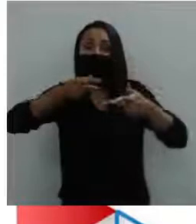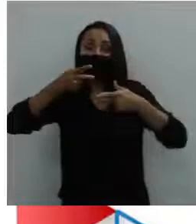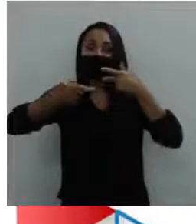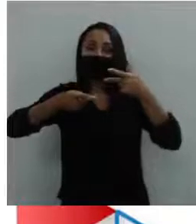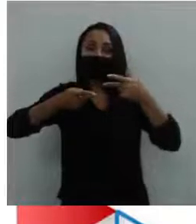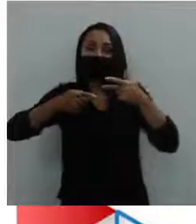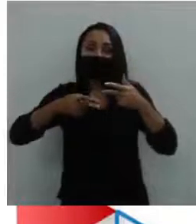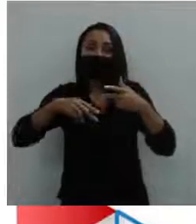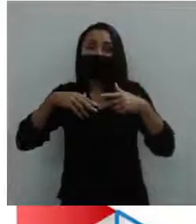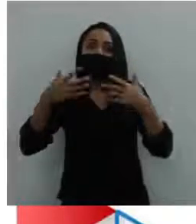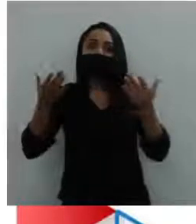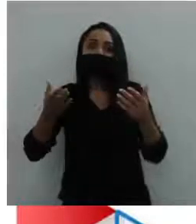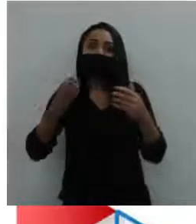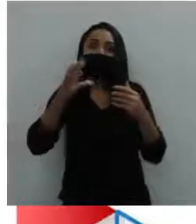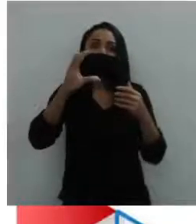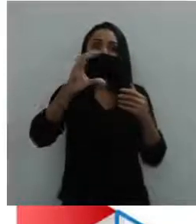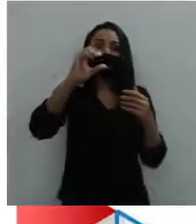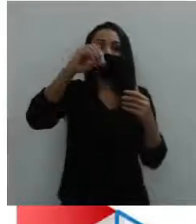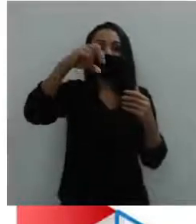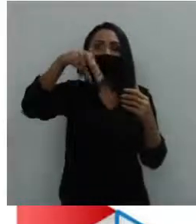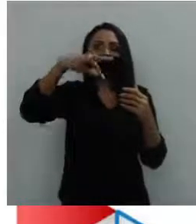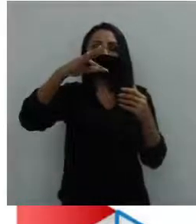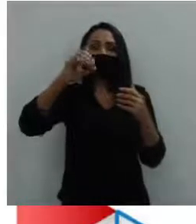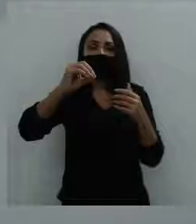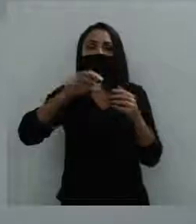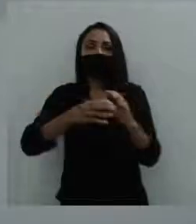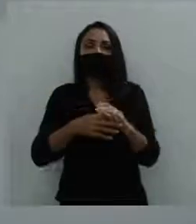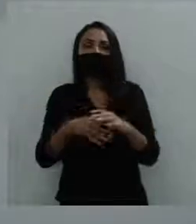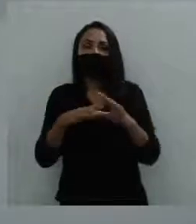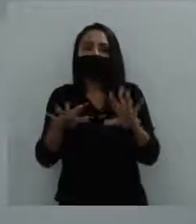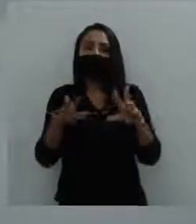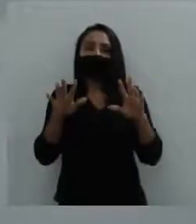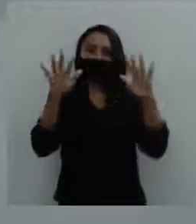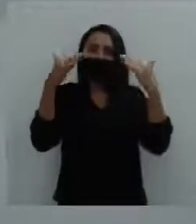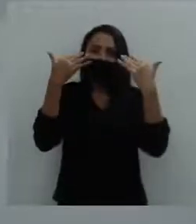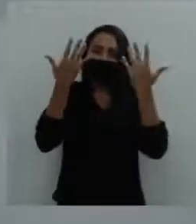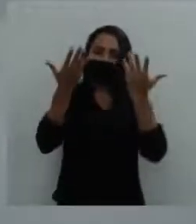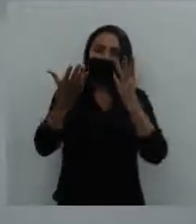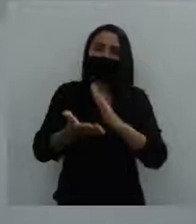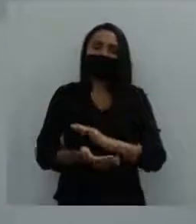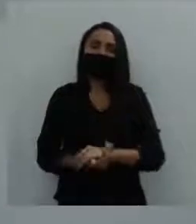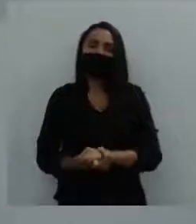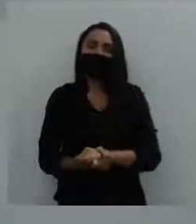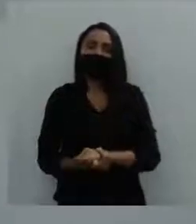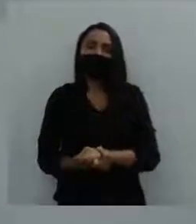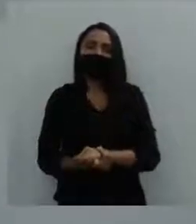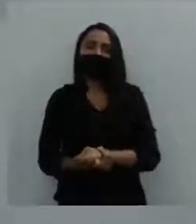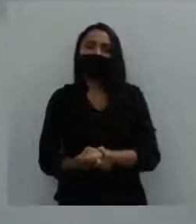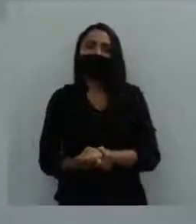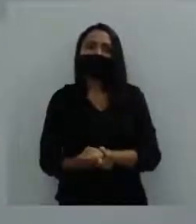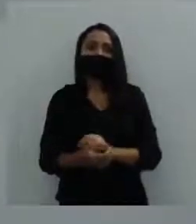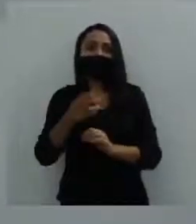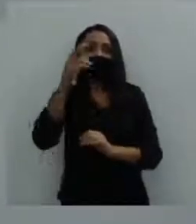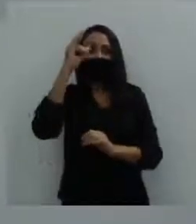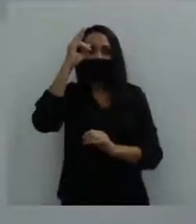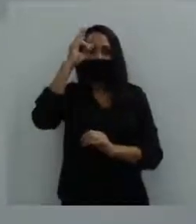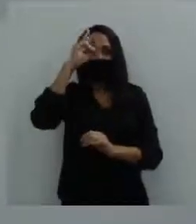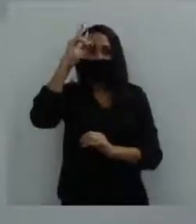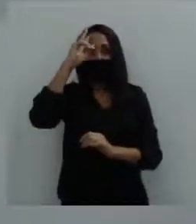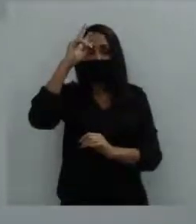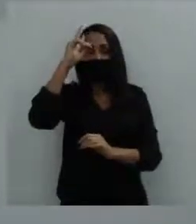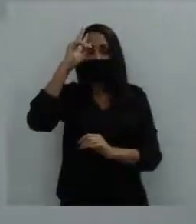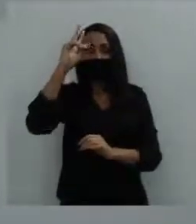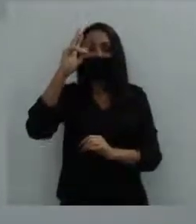o conto de fadas. Olhando para mim, nós trago para vocês a seguinte questão. Lembram dos contos